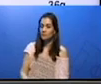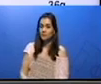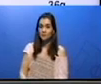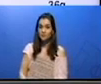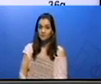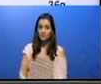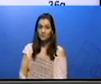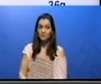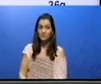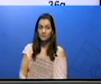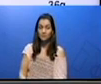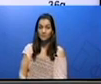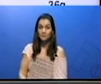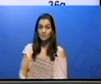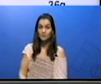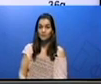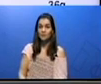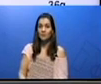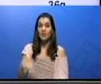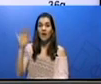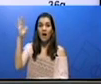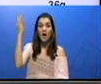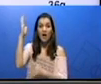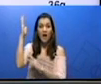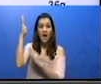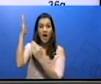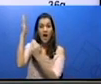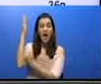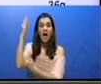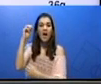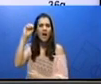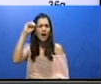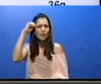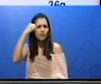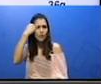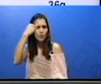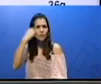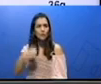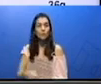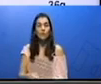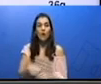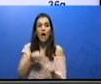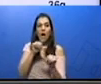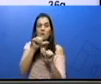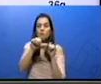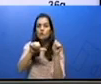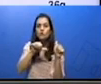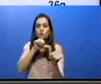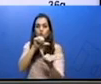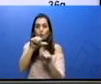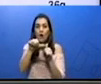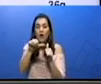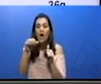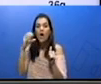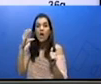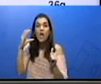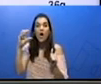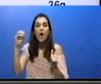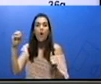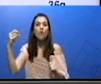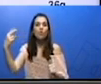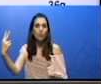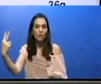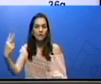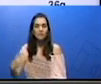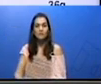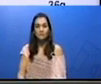carvão ou grafite com o gás oxigênio, e ele vai resultar aqui no gás carbônico. Nós temos a quantidade de átomos